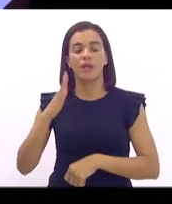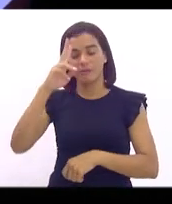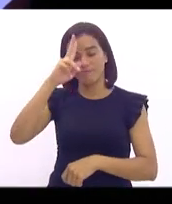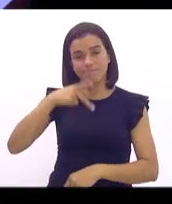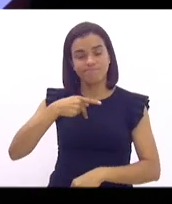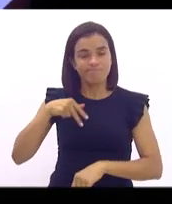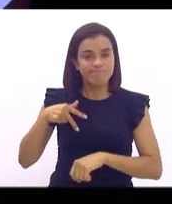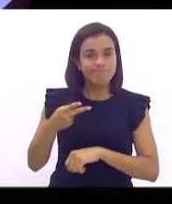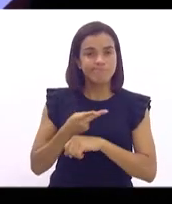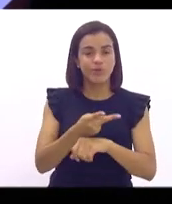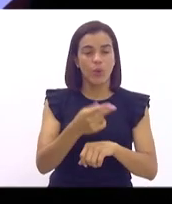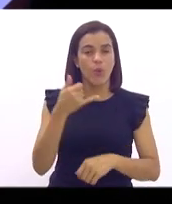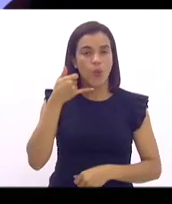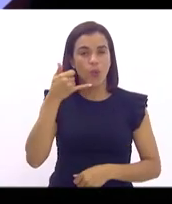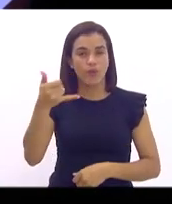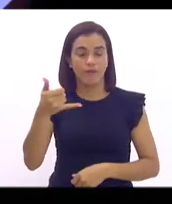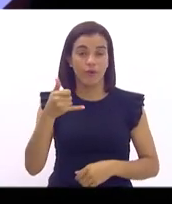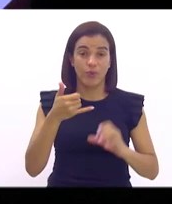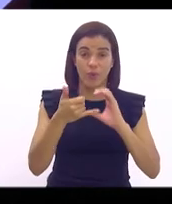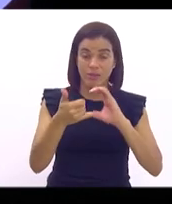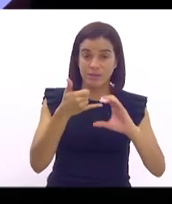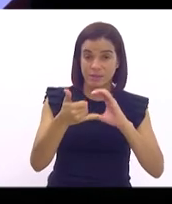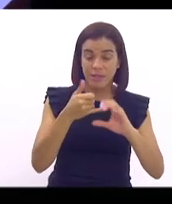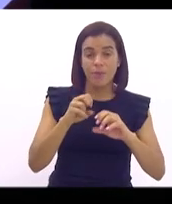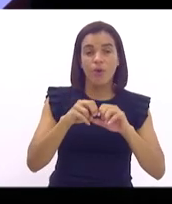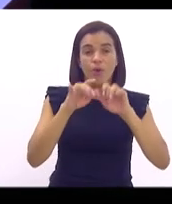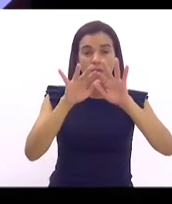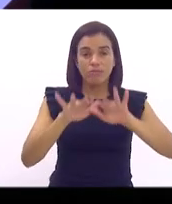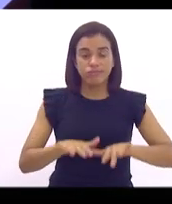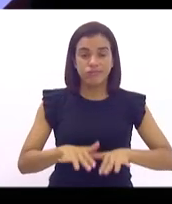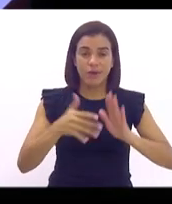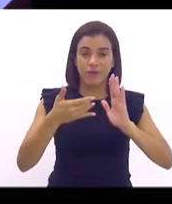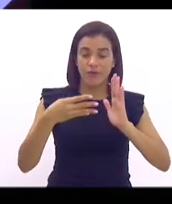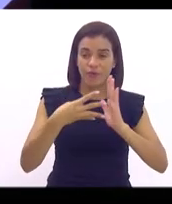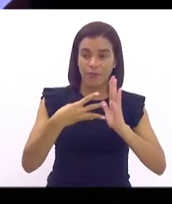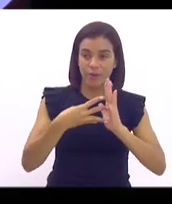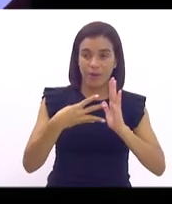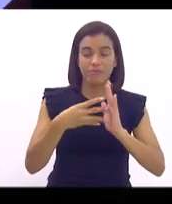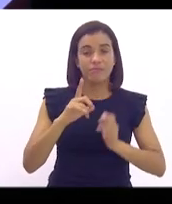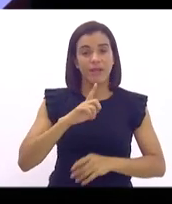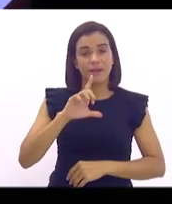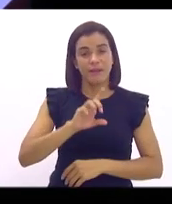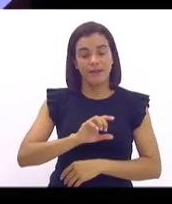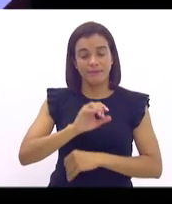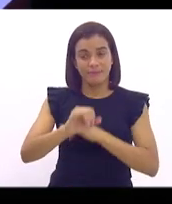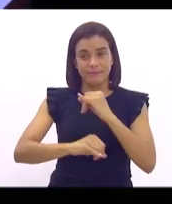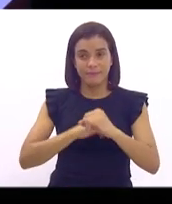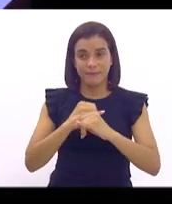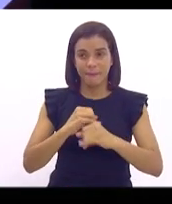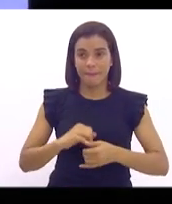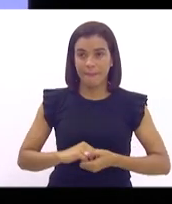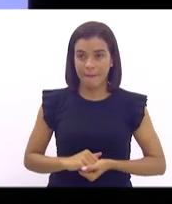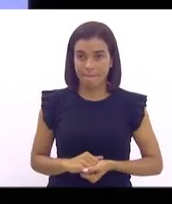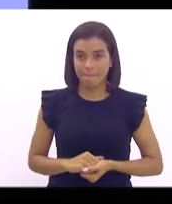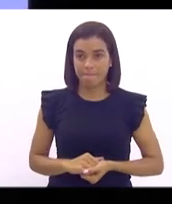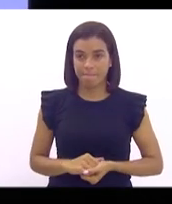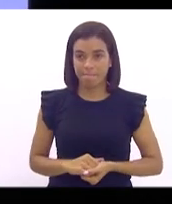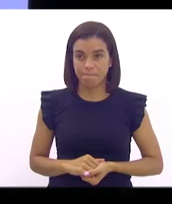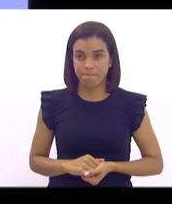vítima através de telefone, WhatsApp ou preenchimento do formulário que está disponível na internet do Ministério Público. Pode